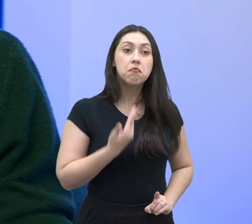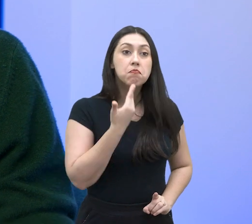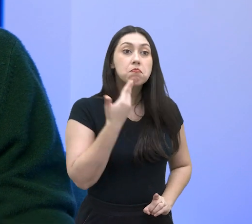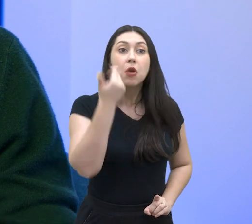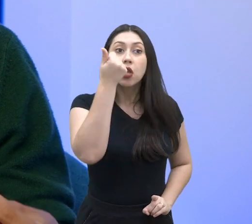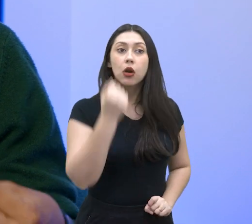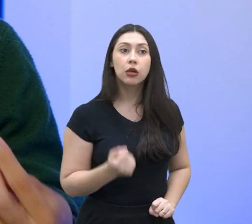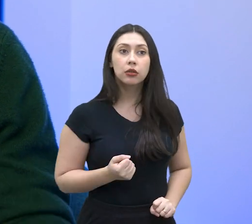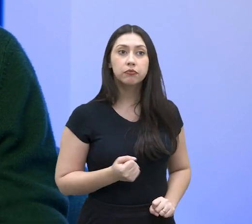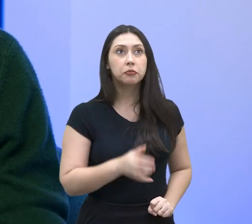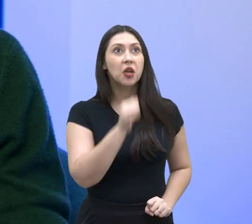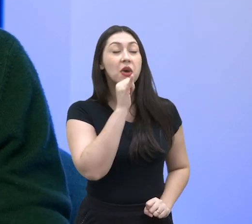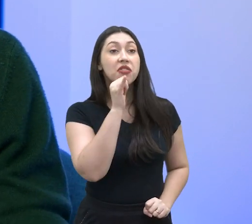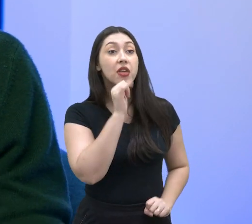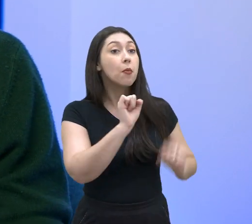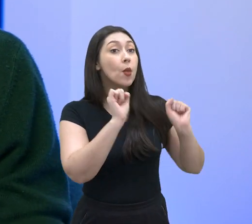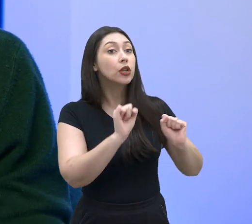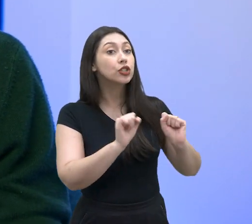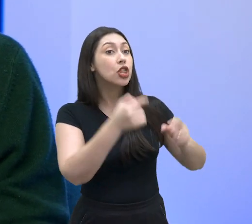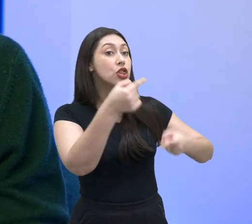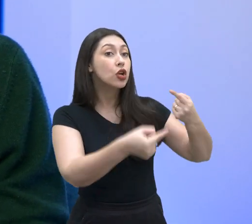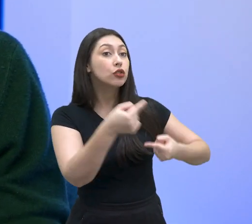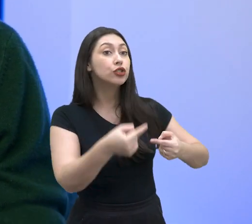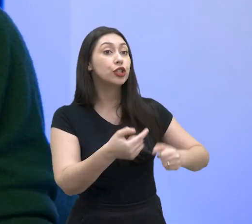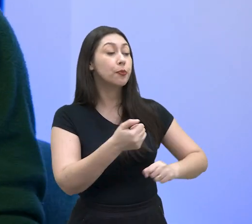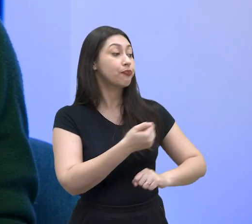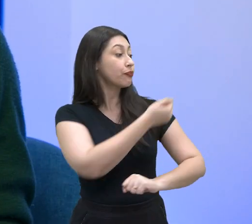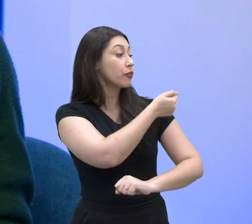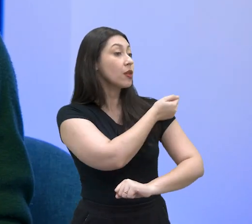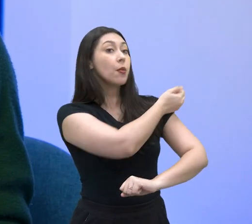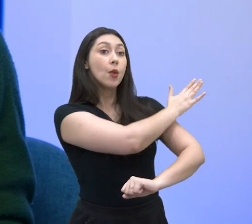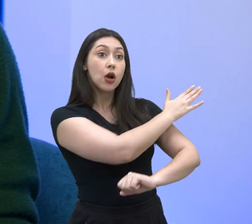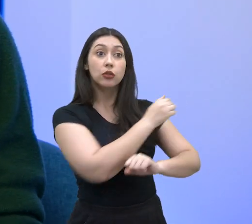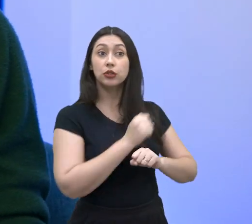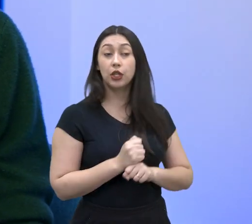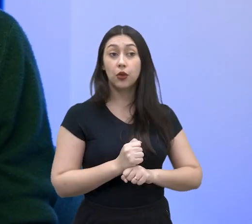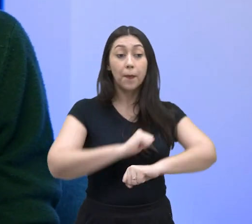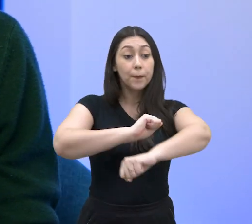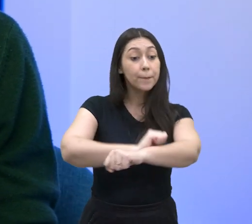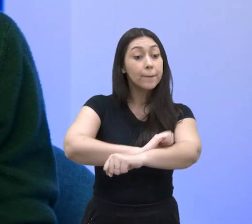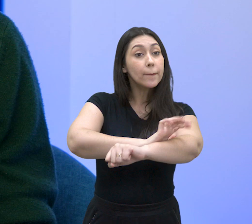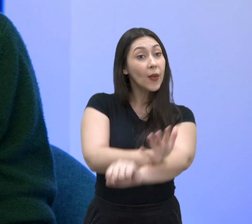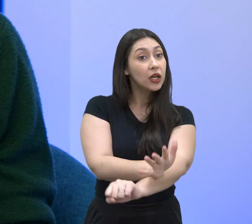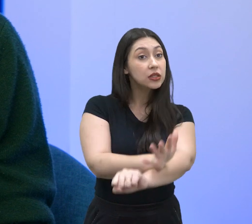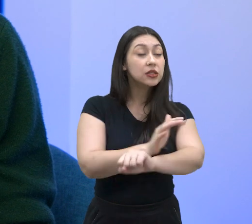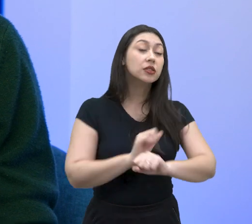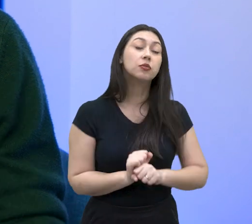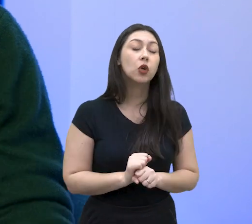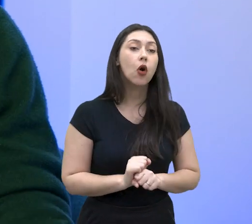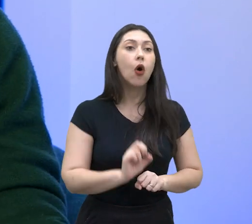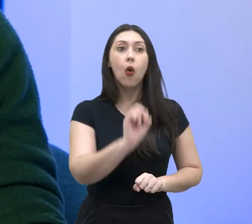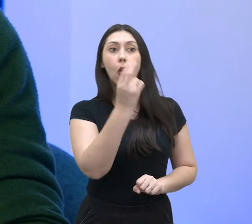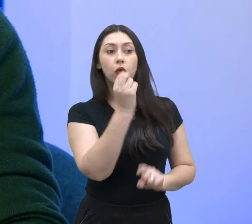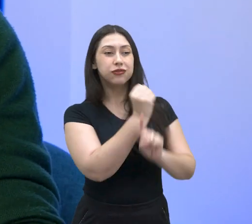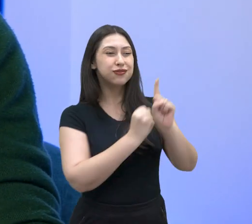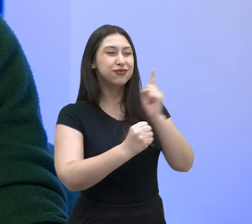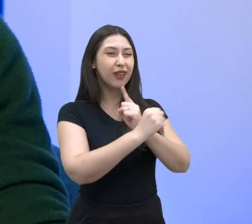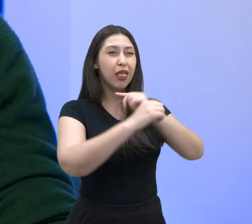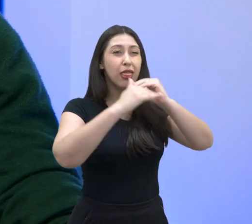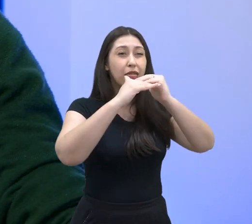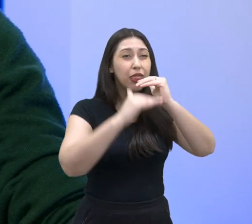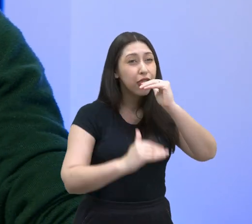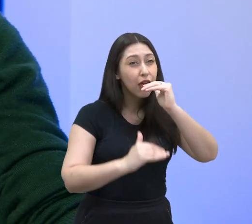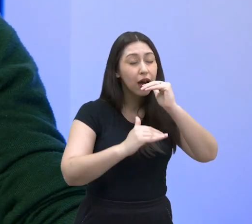são pautas que a gente trata numa mesa de bar, que a gente trata na praça com os nossos amigos, que a gente trata com os mais jovens,